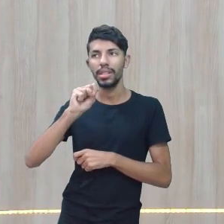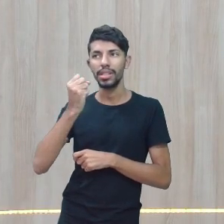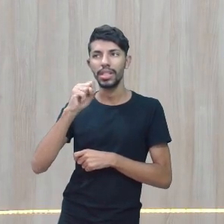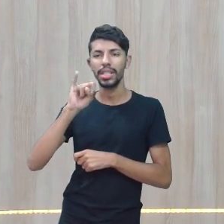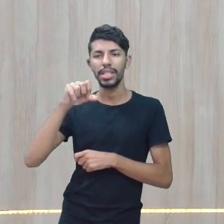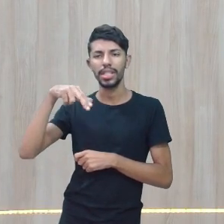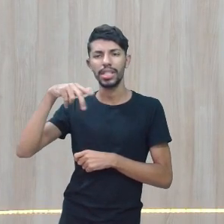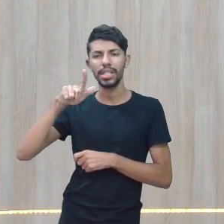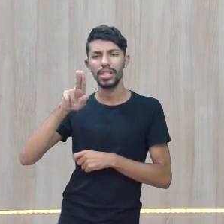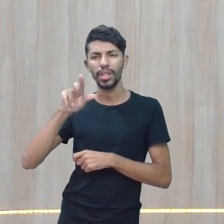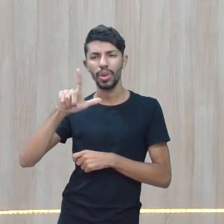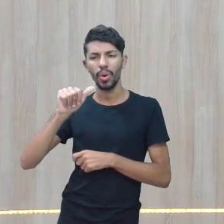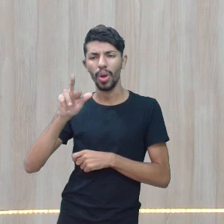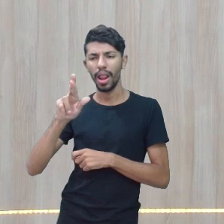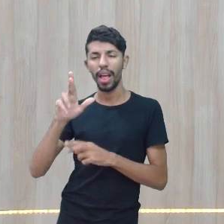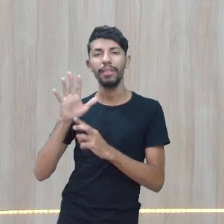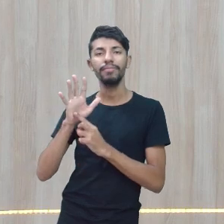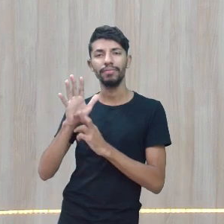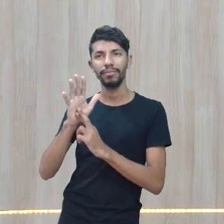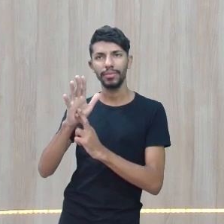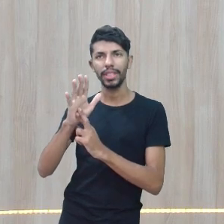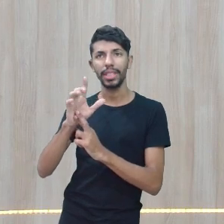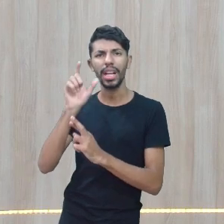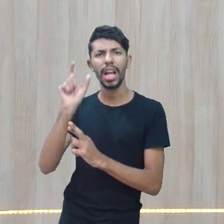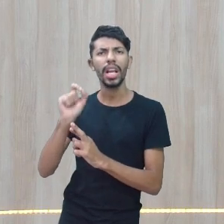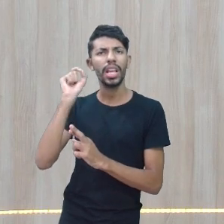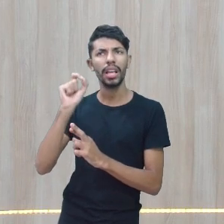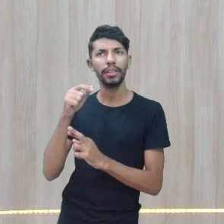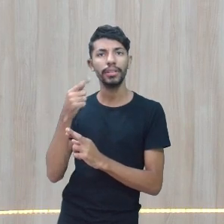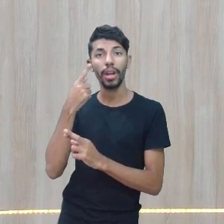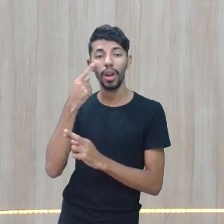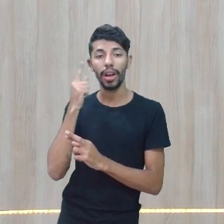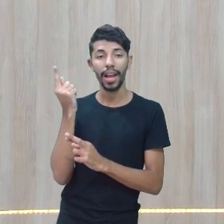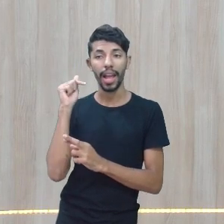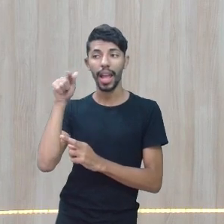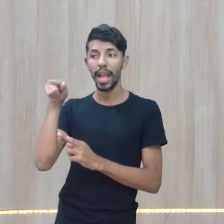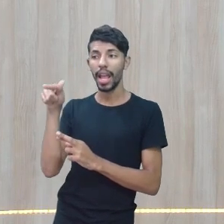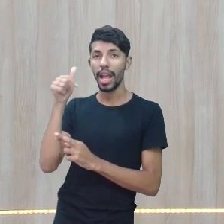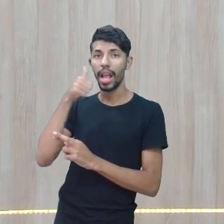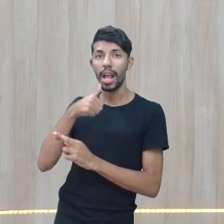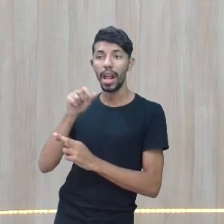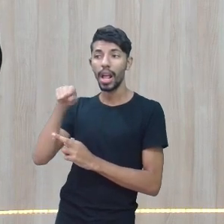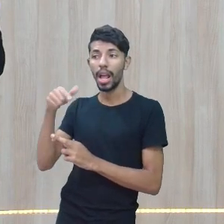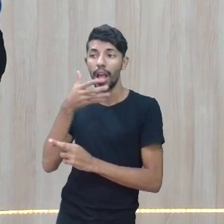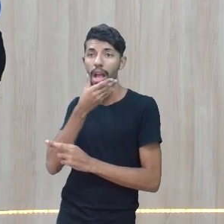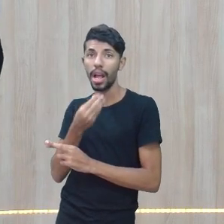Representa a terceira pessoa do singular é quem? Ele, né? Ou ela.